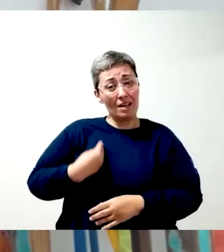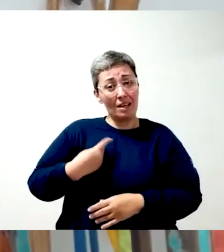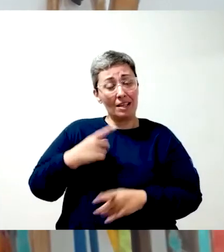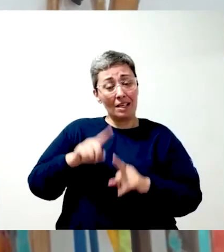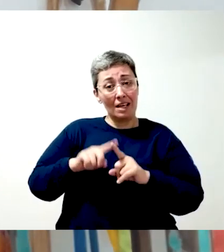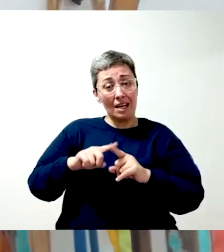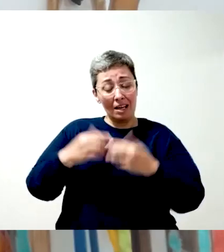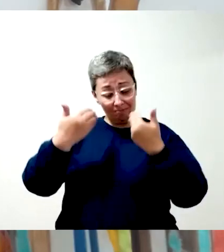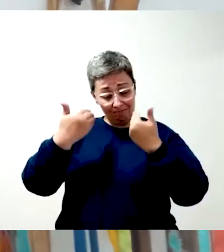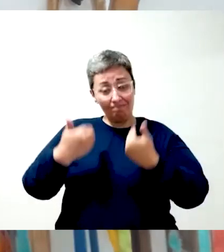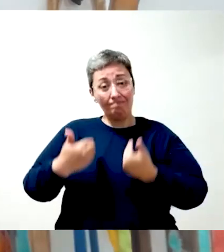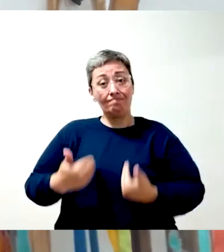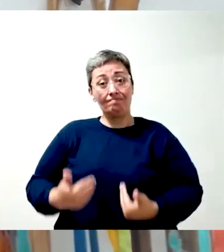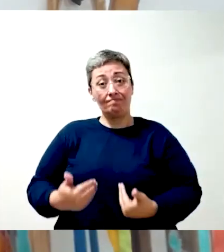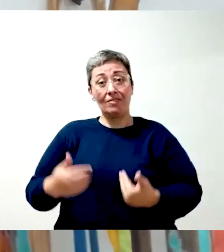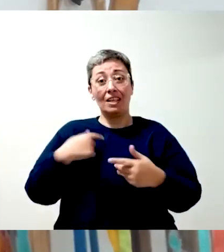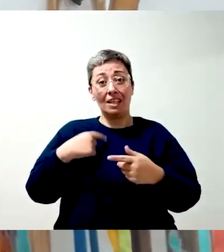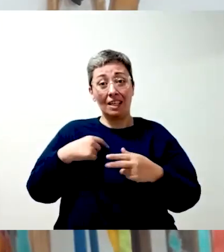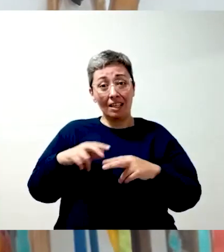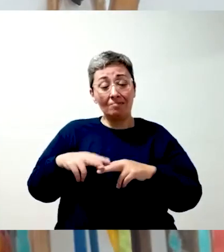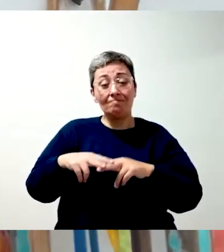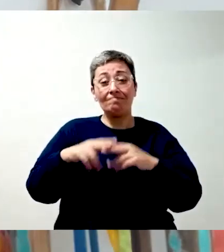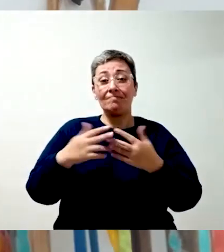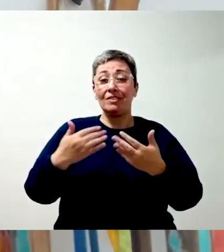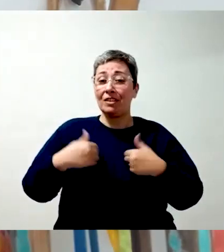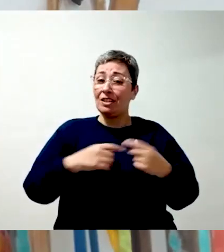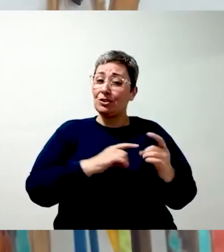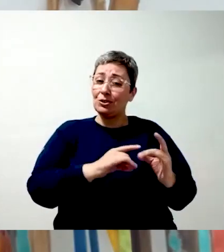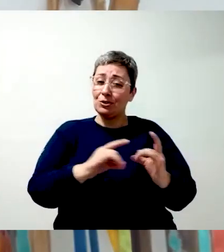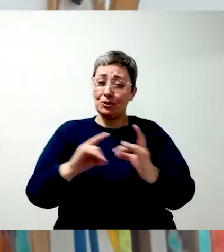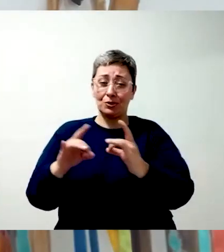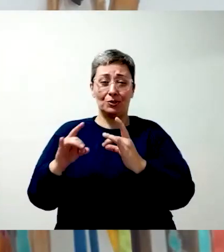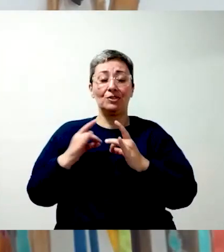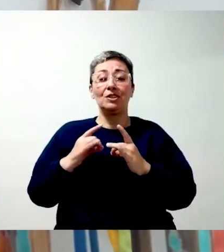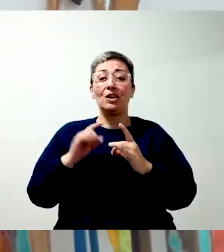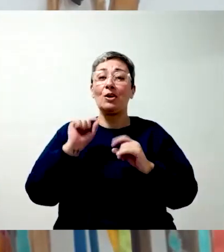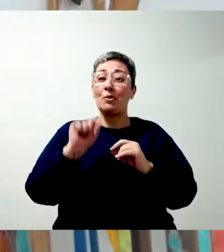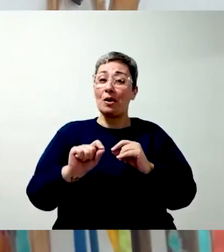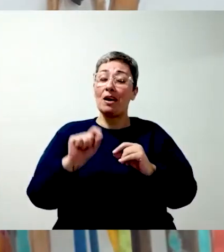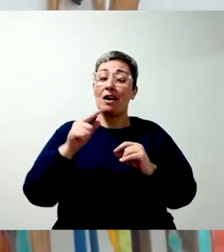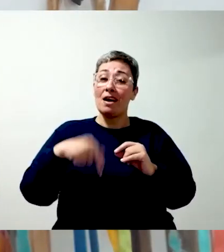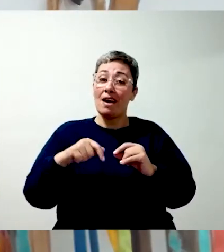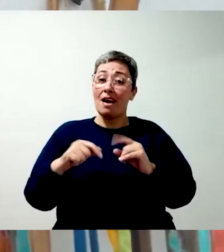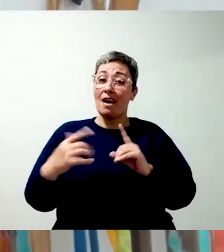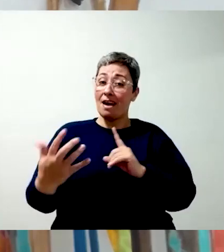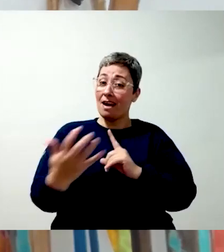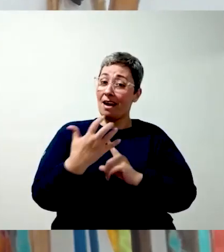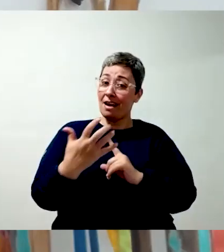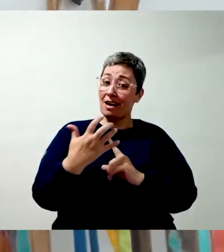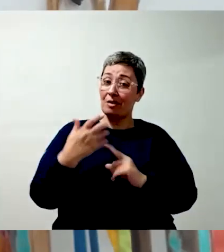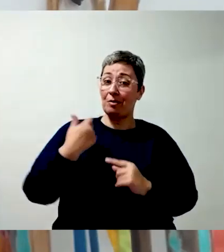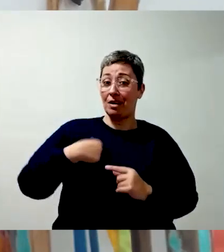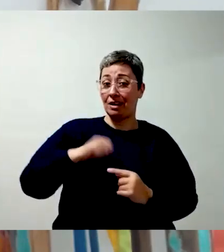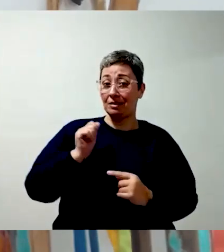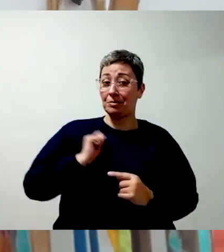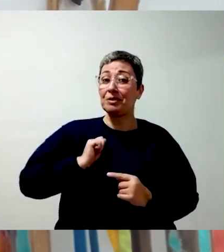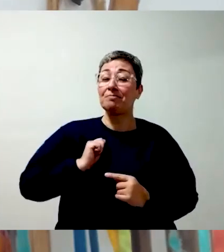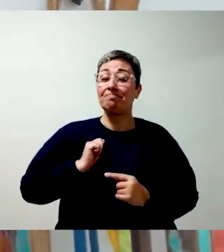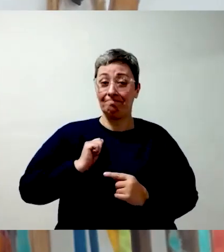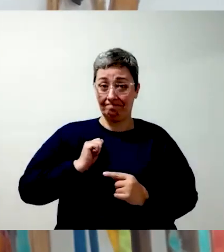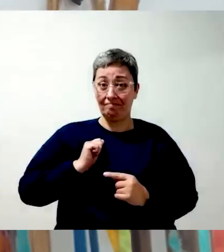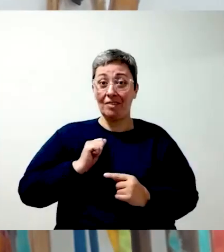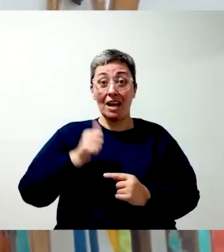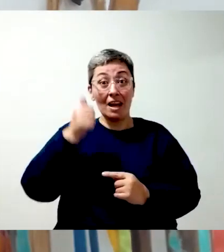parte e que me faz e que me refaz cotidianamente, que é a influência da cultura